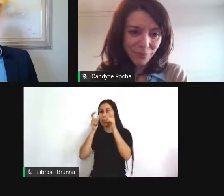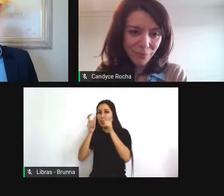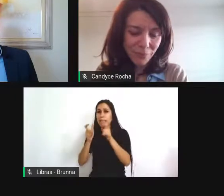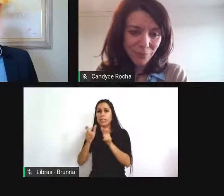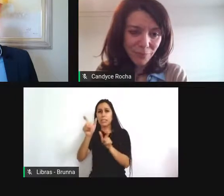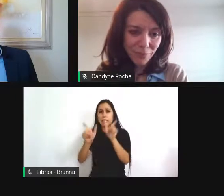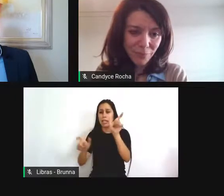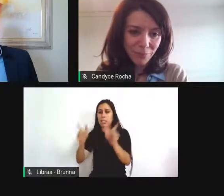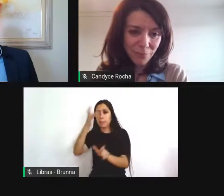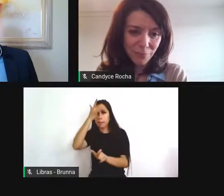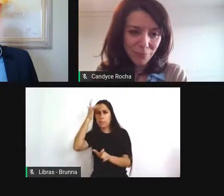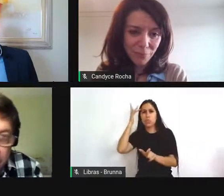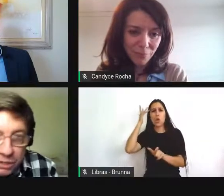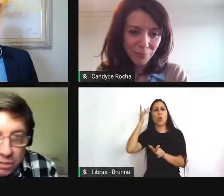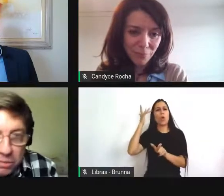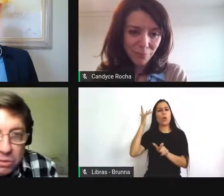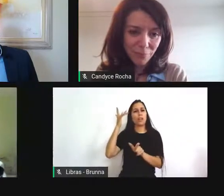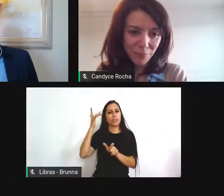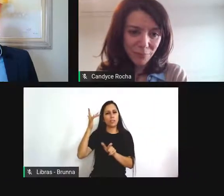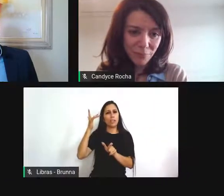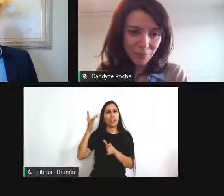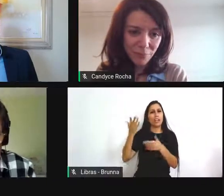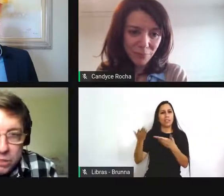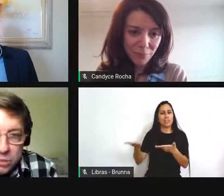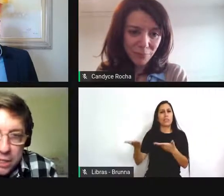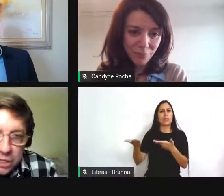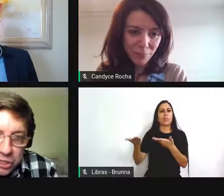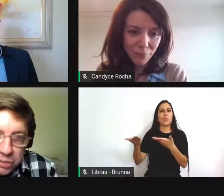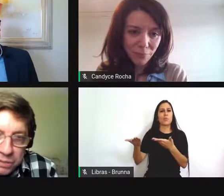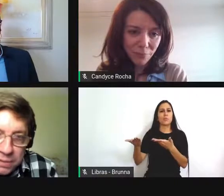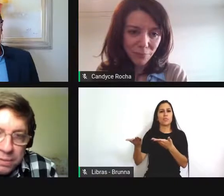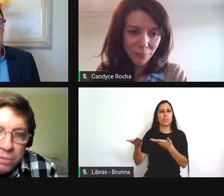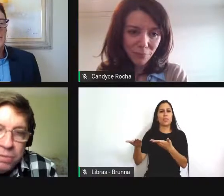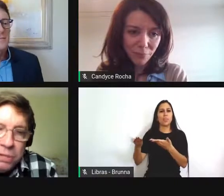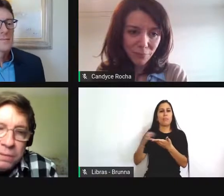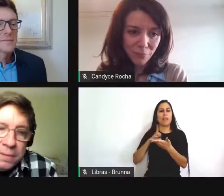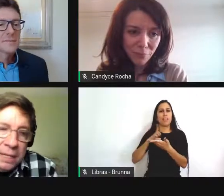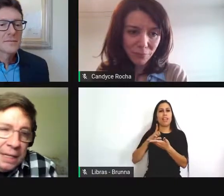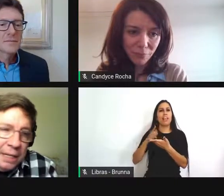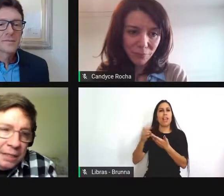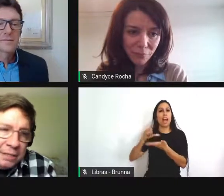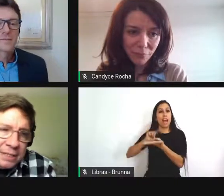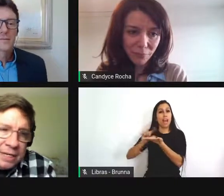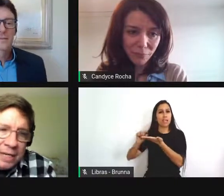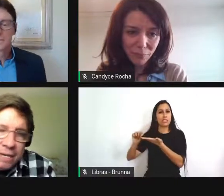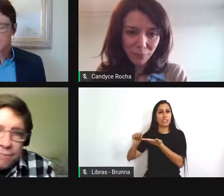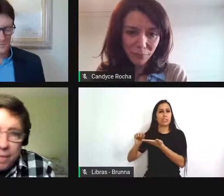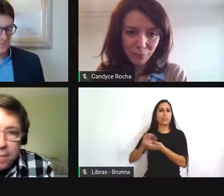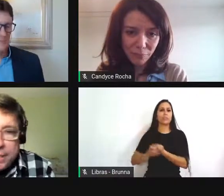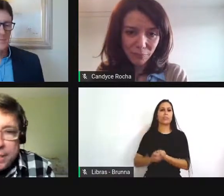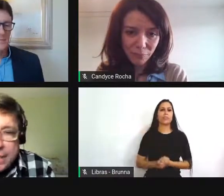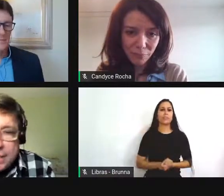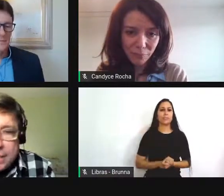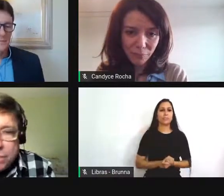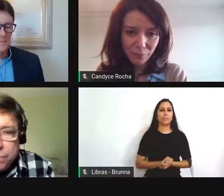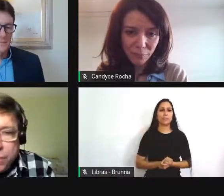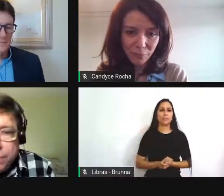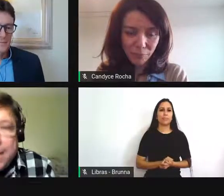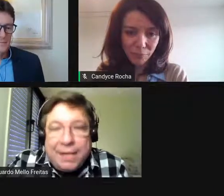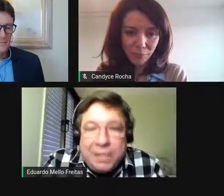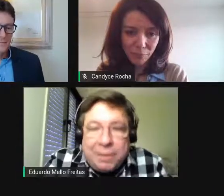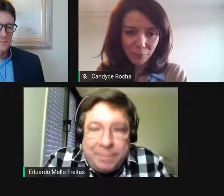orientadores, inclusive de atuarem como participantes nos artigos comigo. Então, assim, tem